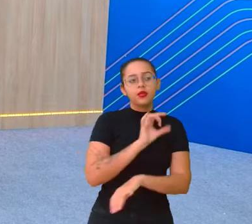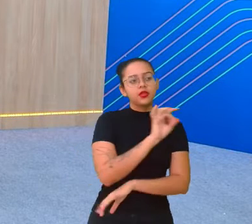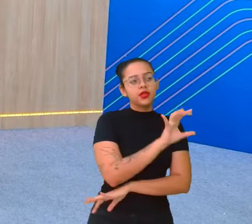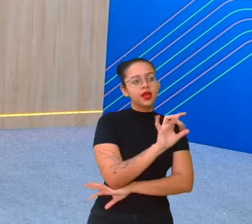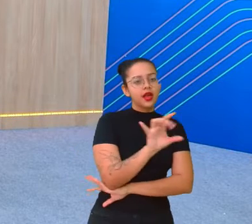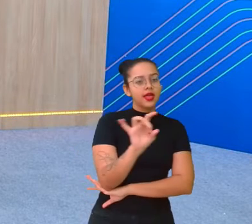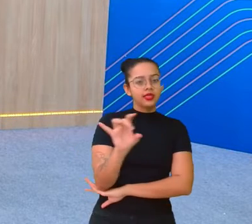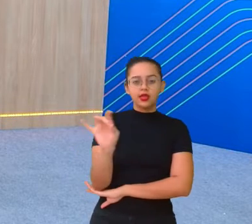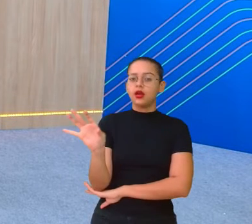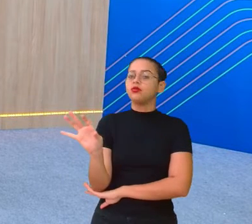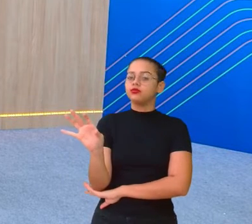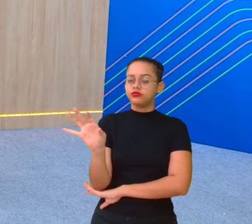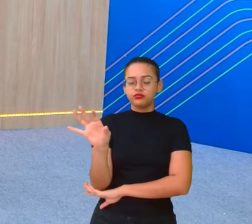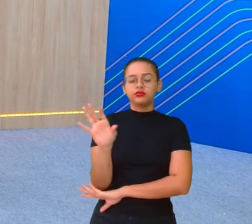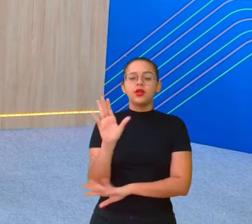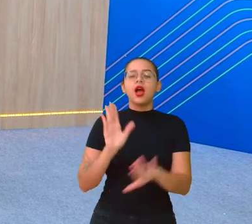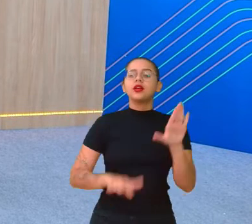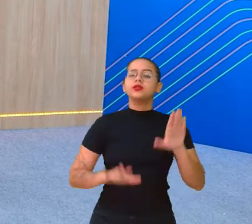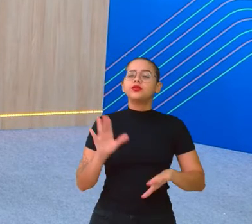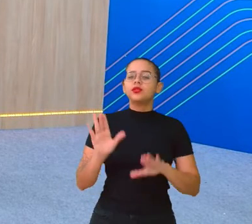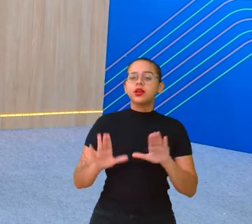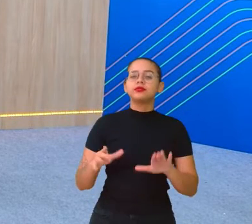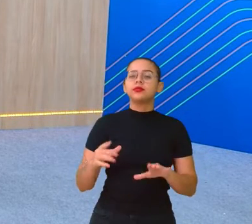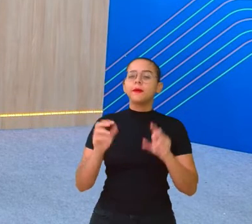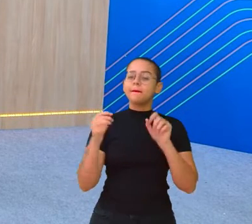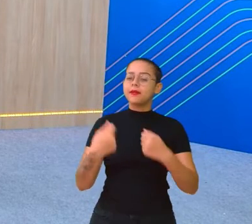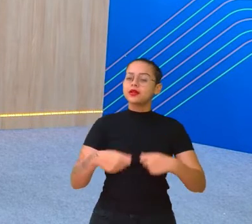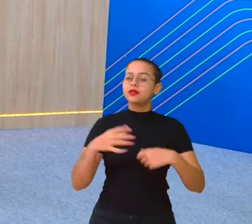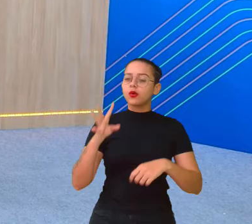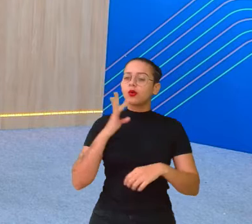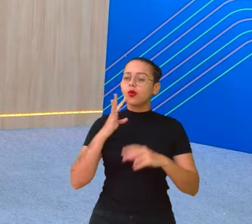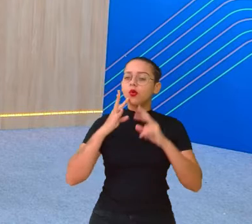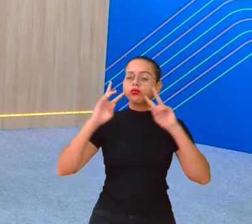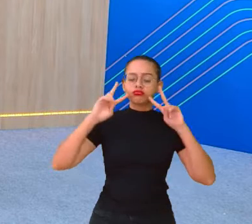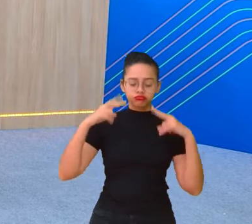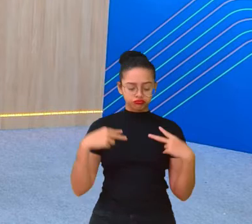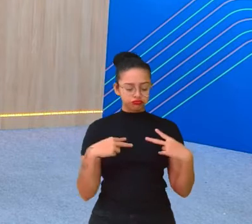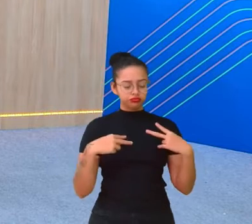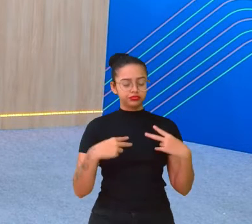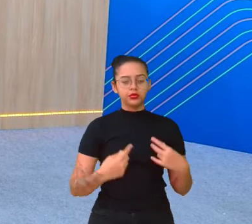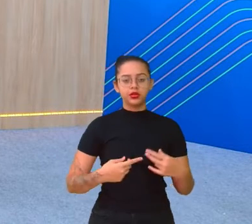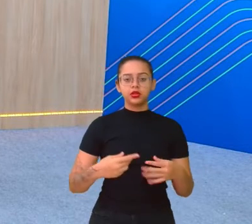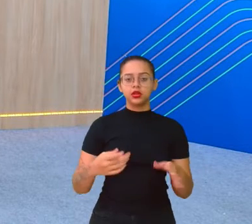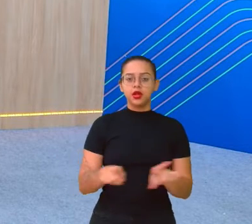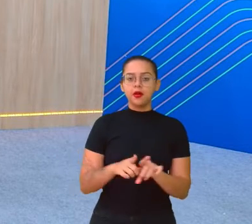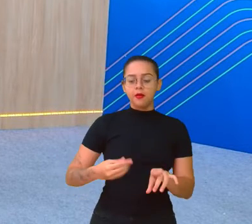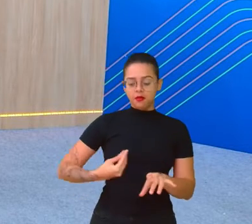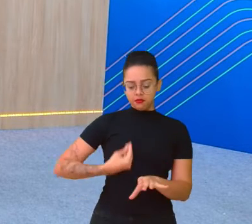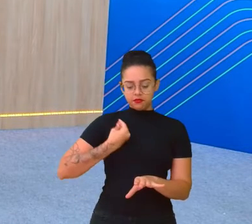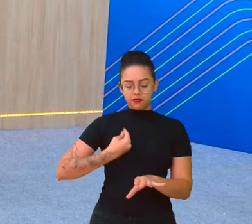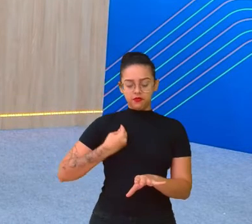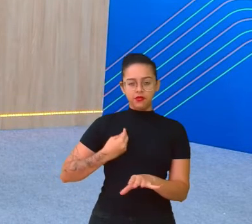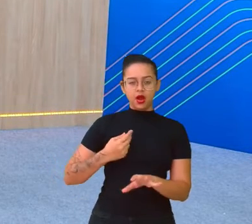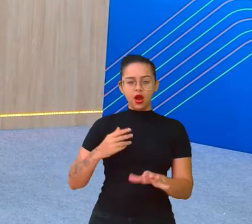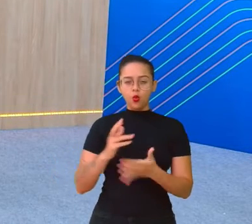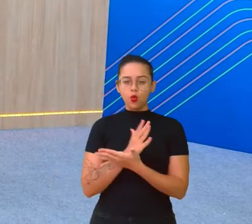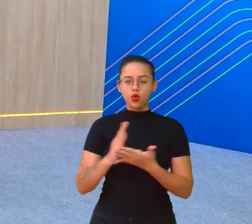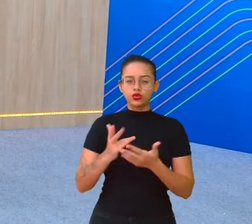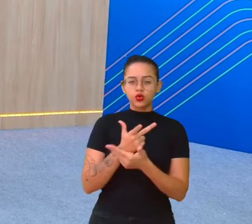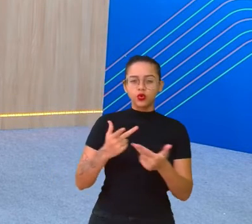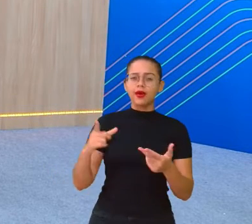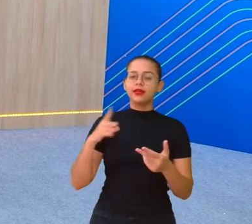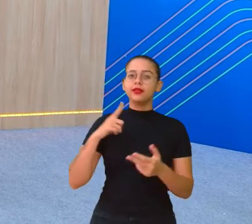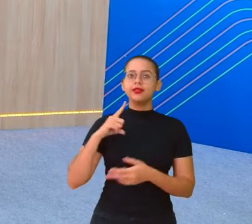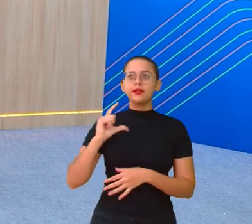sabe? Muitas vezes a gente tem que se conhecer, a gente tem que vivenciar determinadas coisas para poder